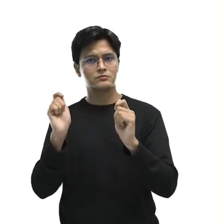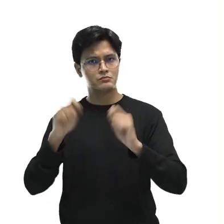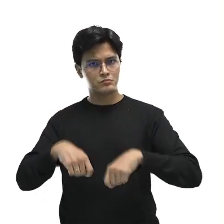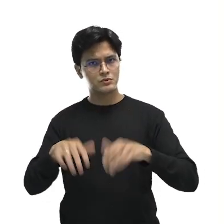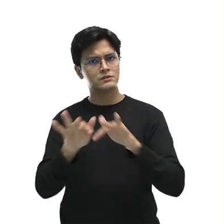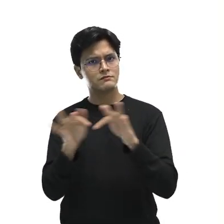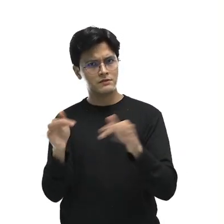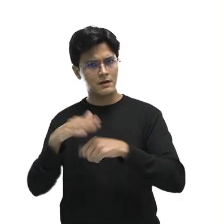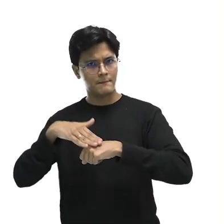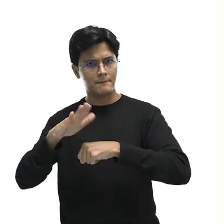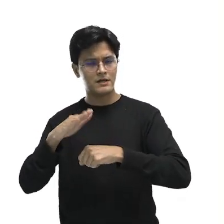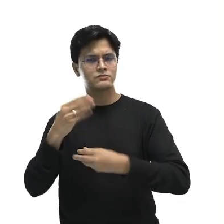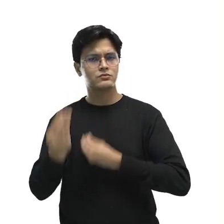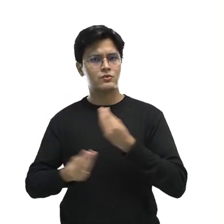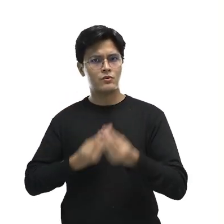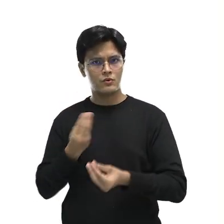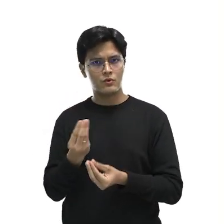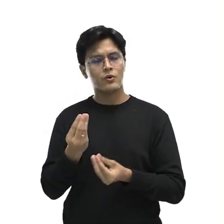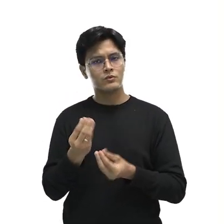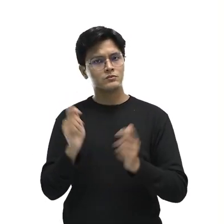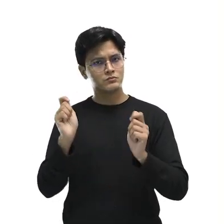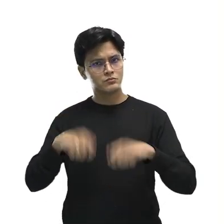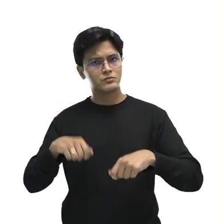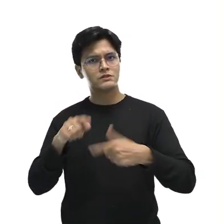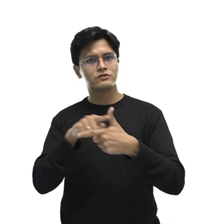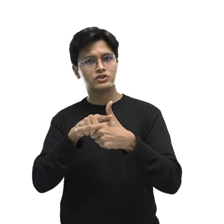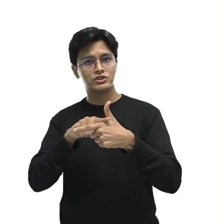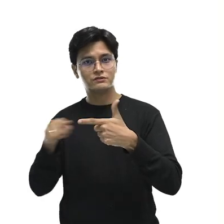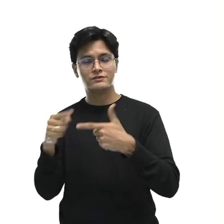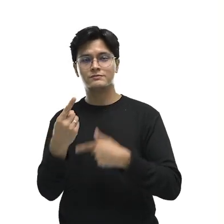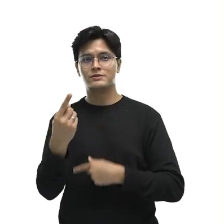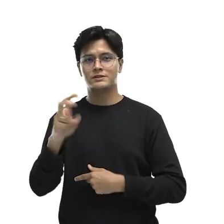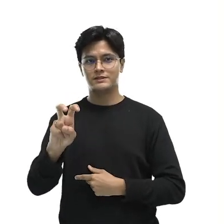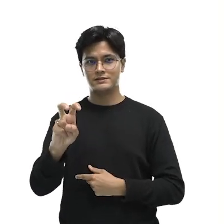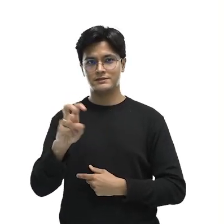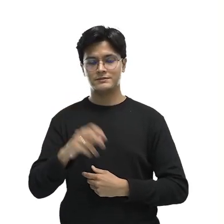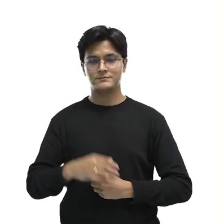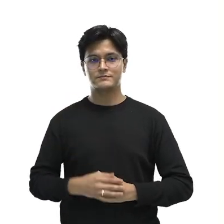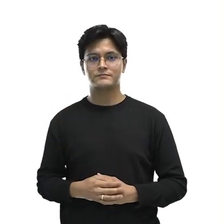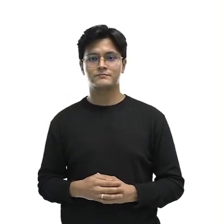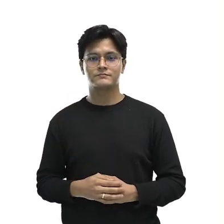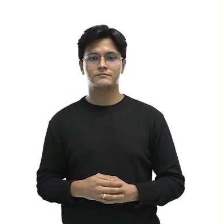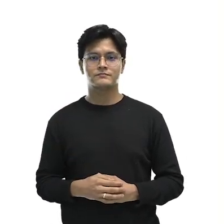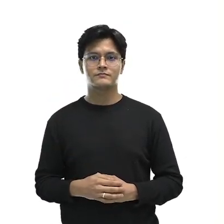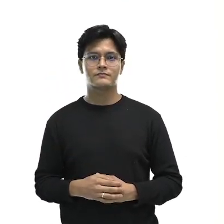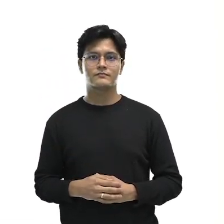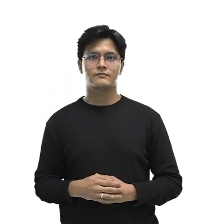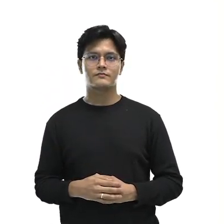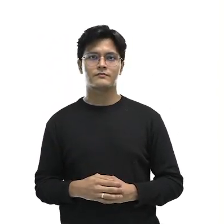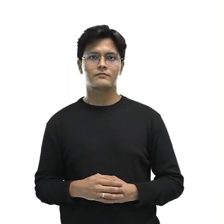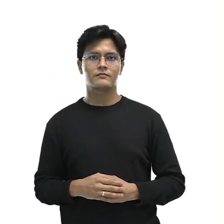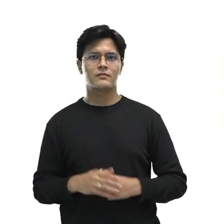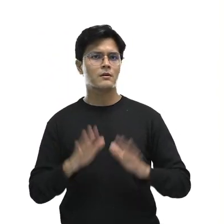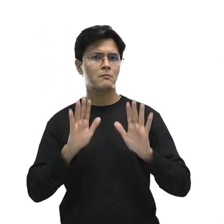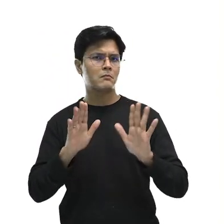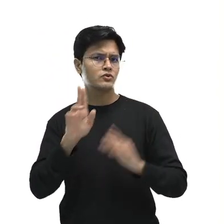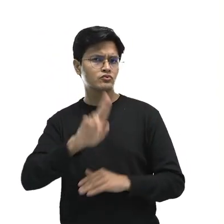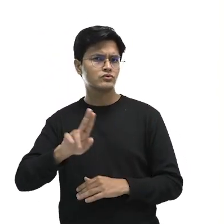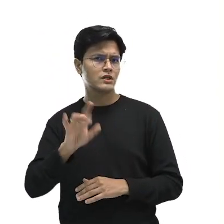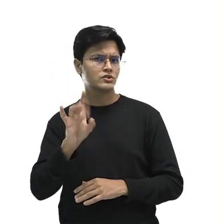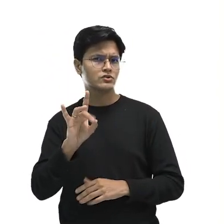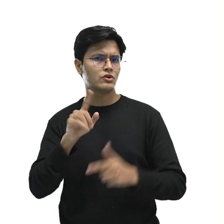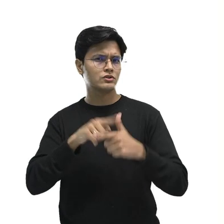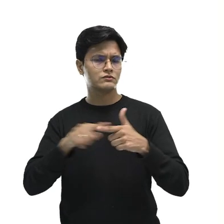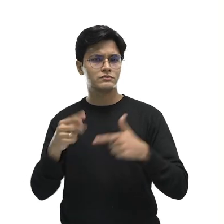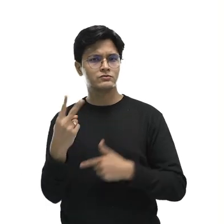ó. Vou dividir tudo por 15 agora. Professor, a gente não tem que dividir por 2, por 3? Não, você